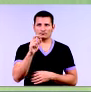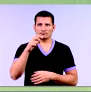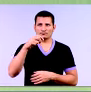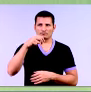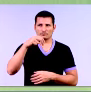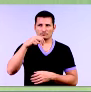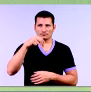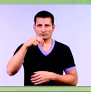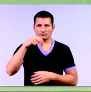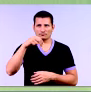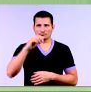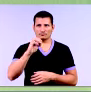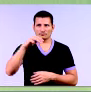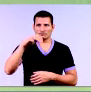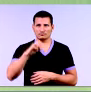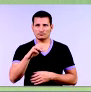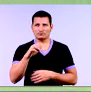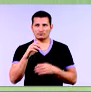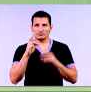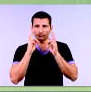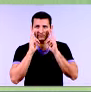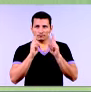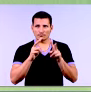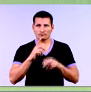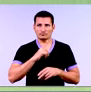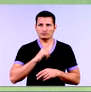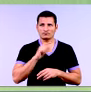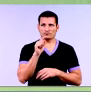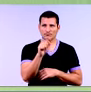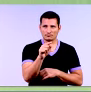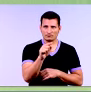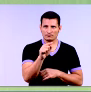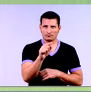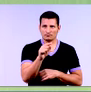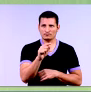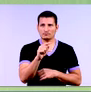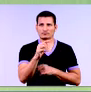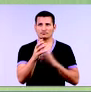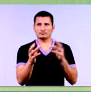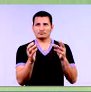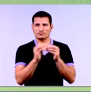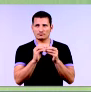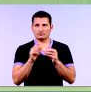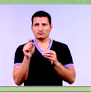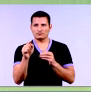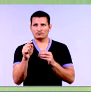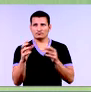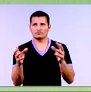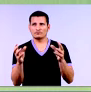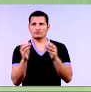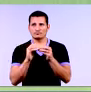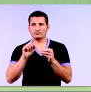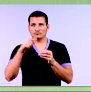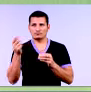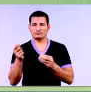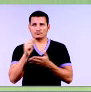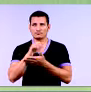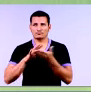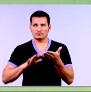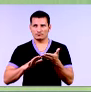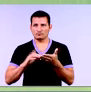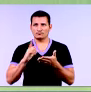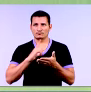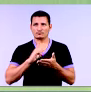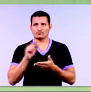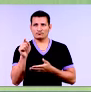Observe o ponto, eu tenho um ponto aqui que concatena 1, tenho um ponto aqui que concatena a variável com o próximo texto, tenho